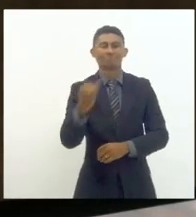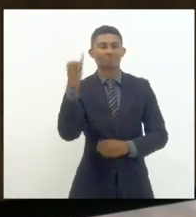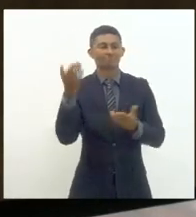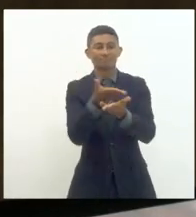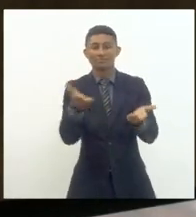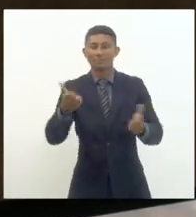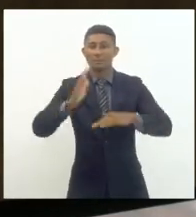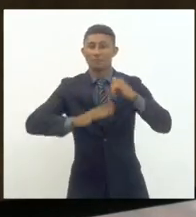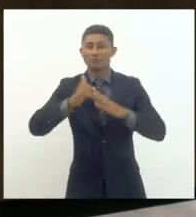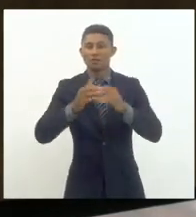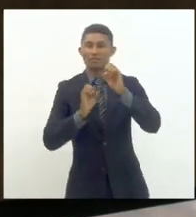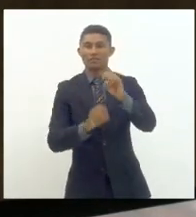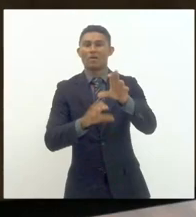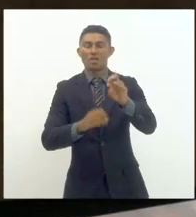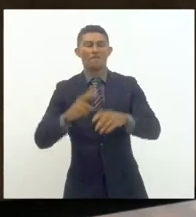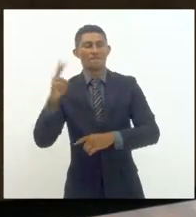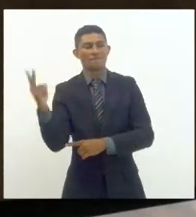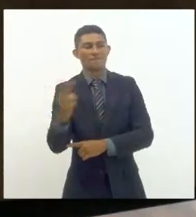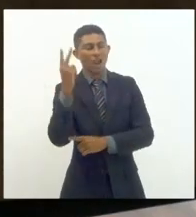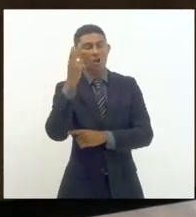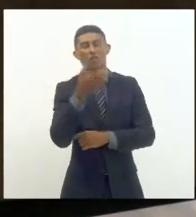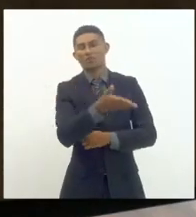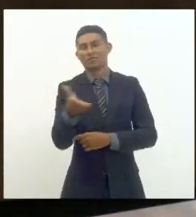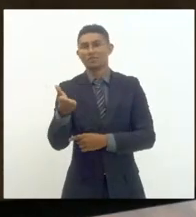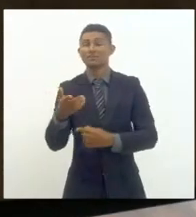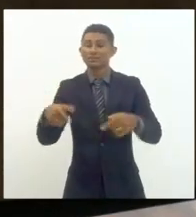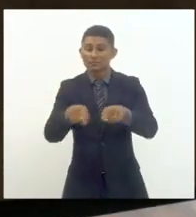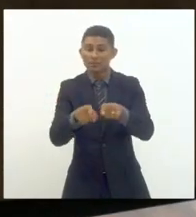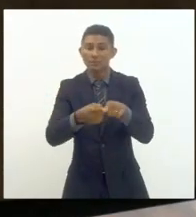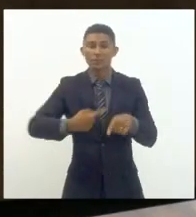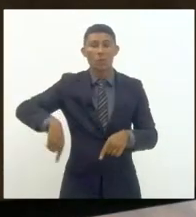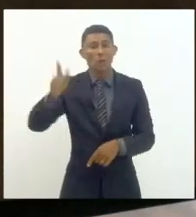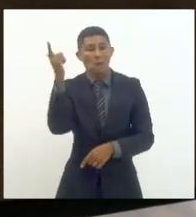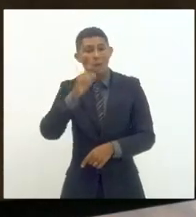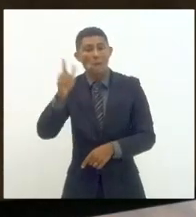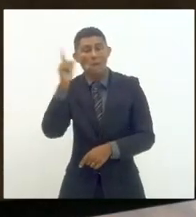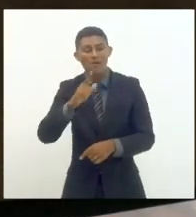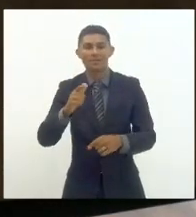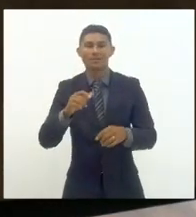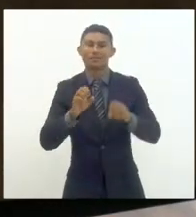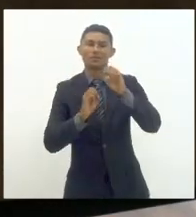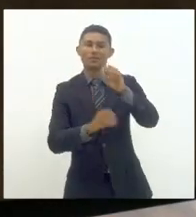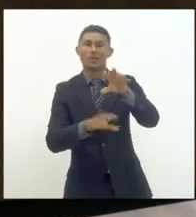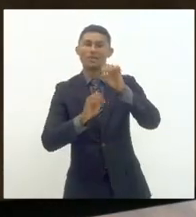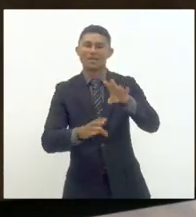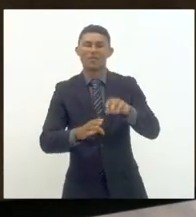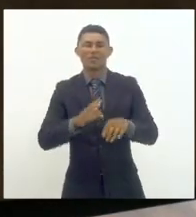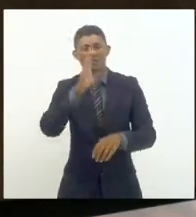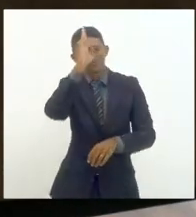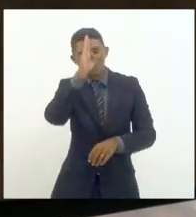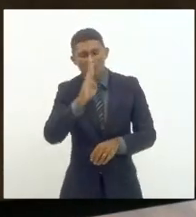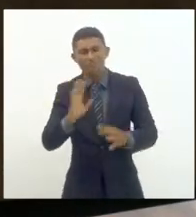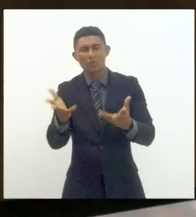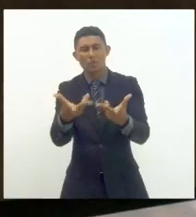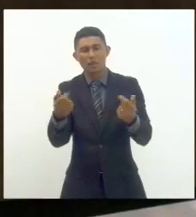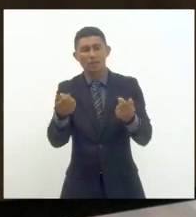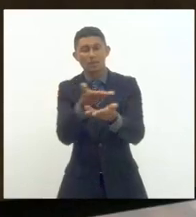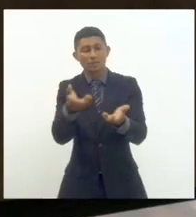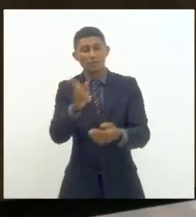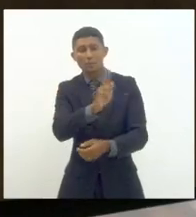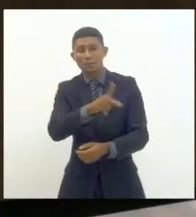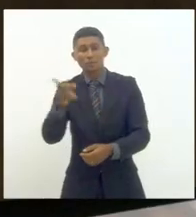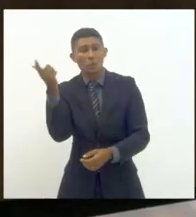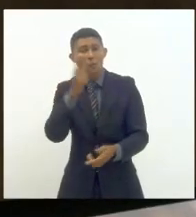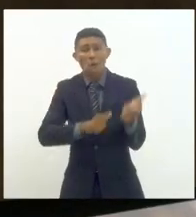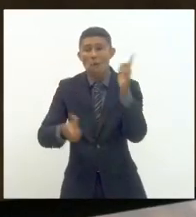profissional de educação, isso é fundamental para a gente conquistar a educação pública de qualidade. O professor ter tempo de planejar,